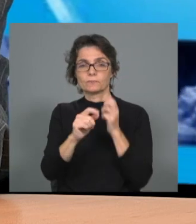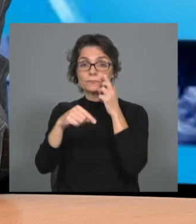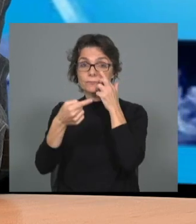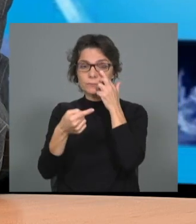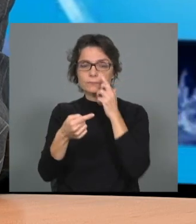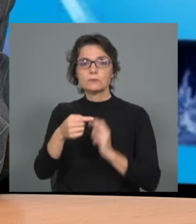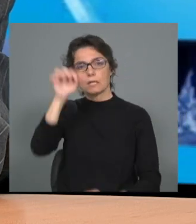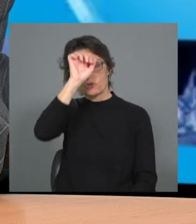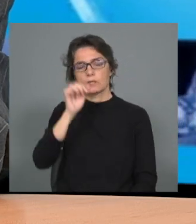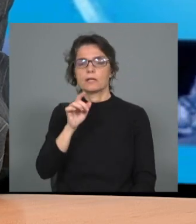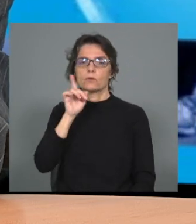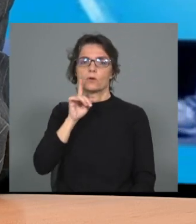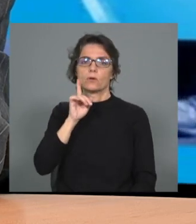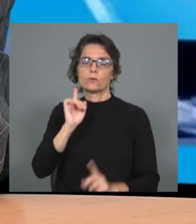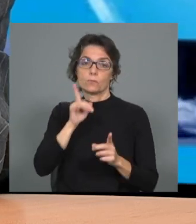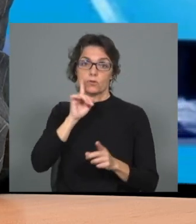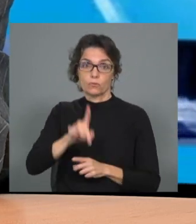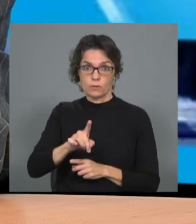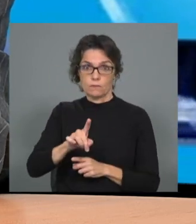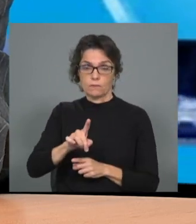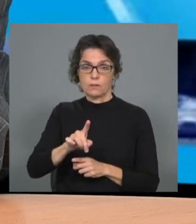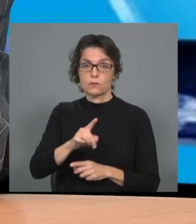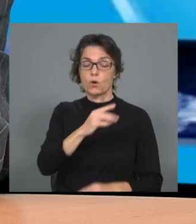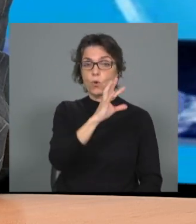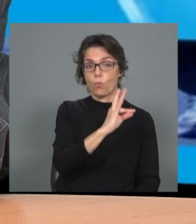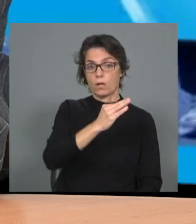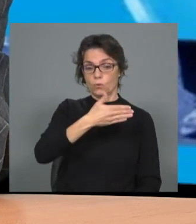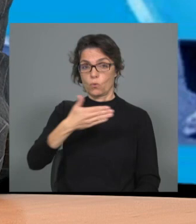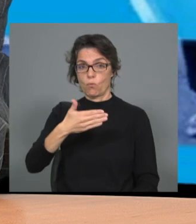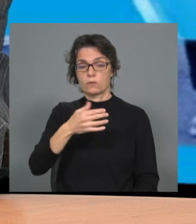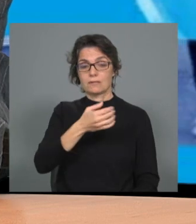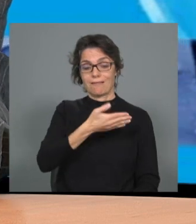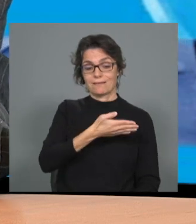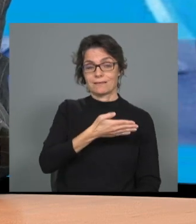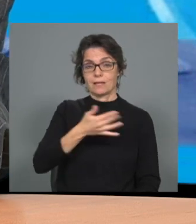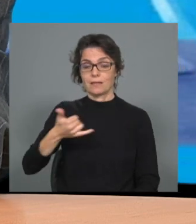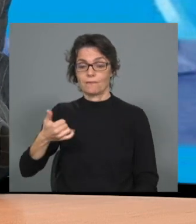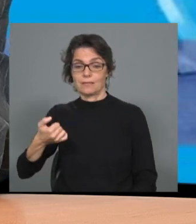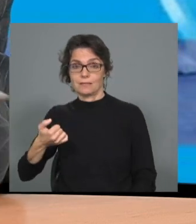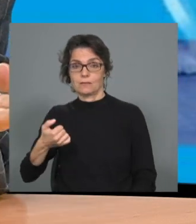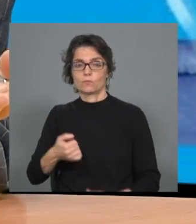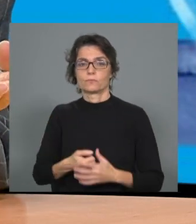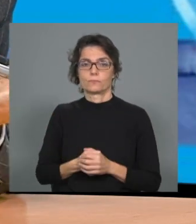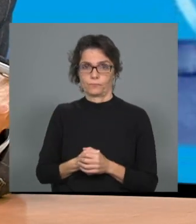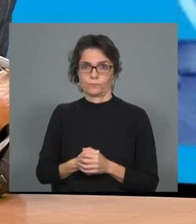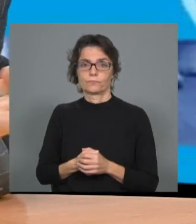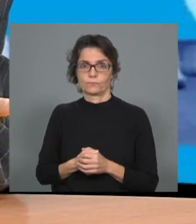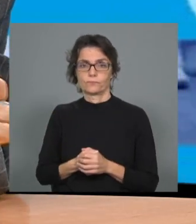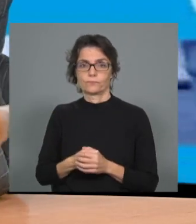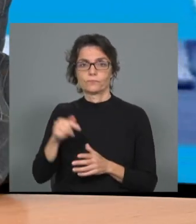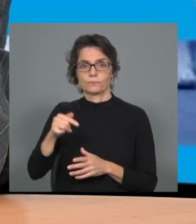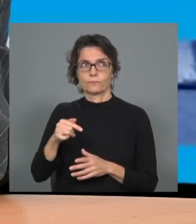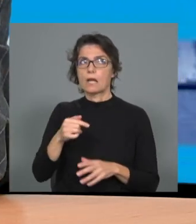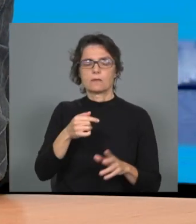em janeiro com 4, 11, 17 e 25. E, portanto, é